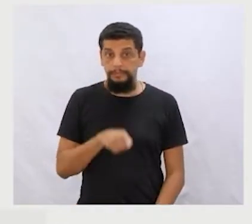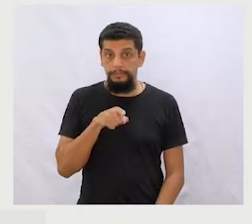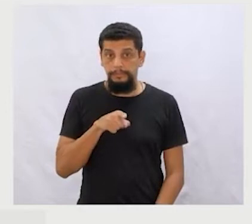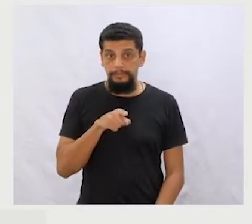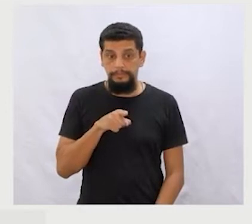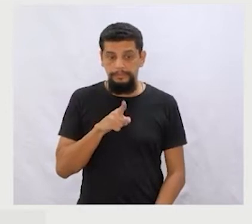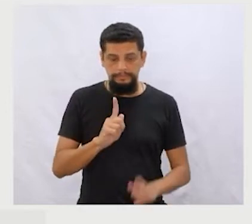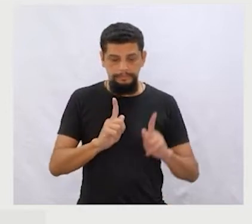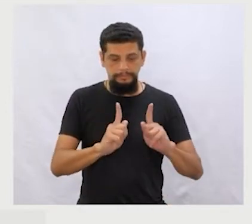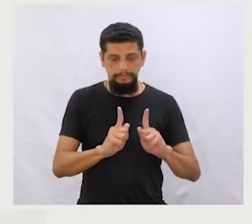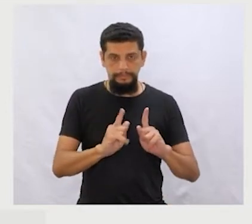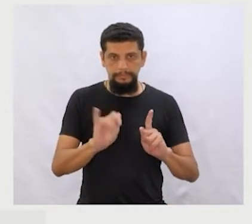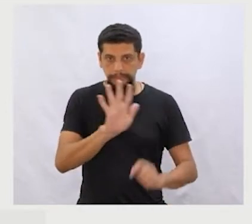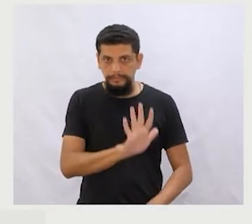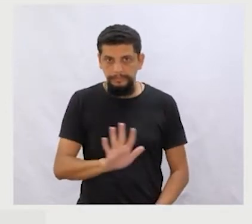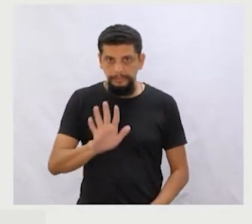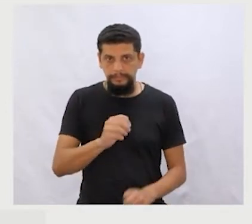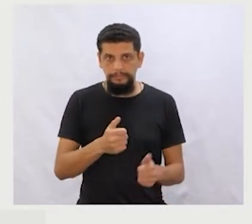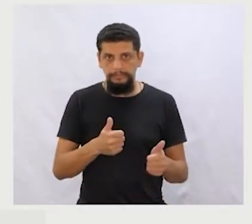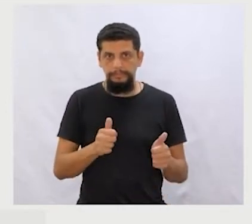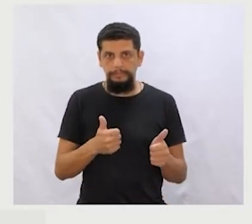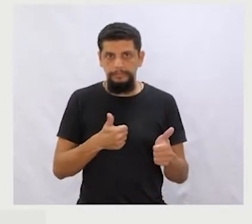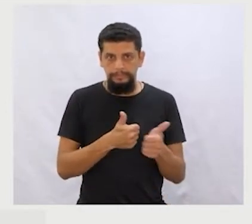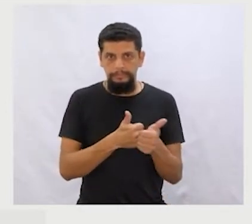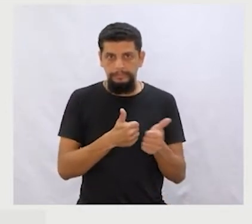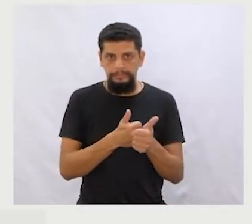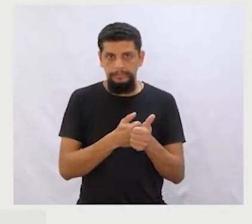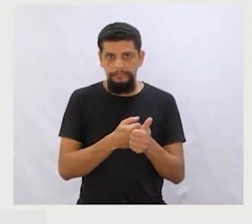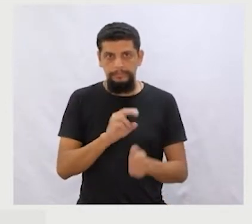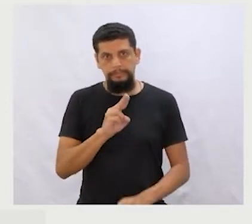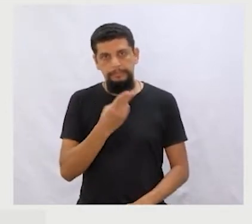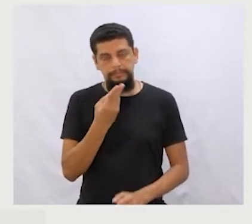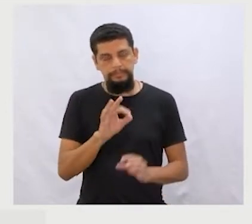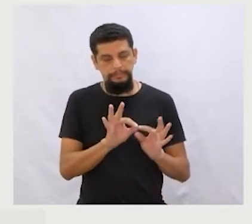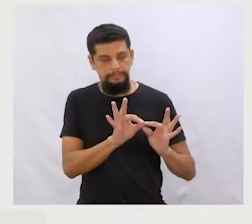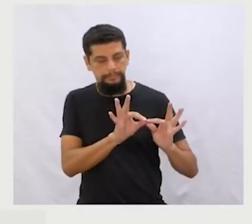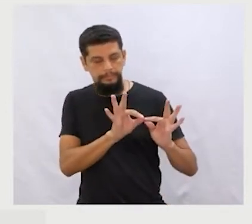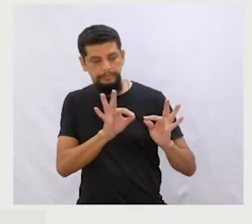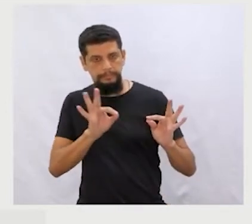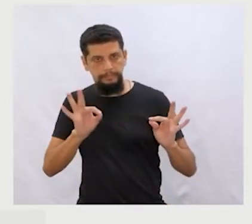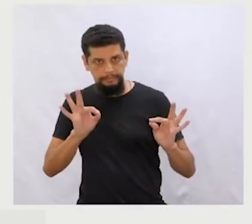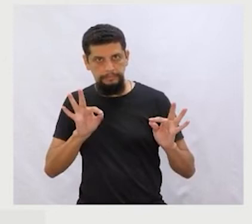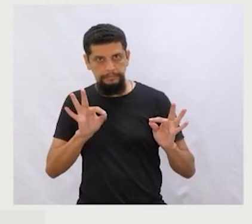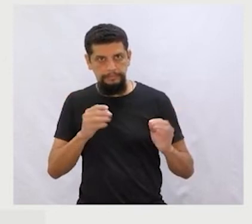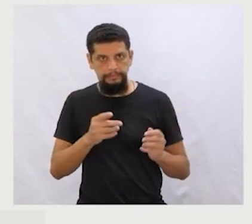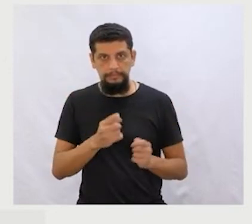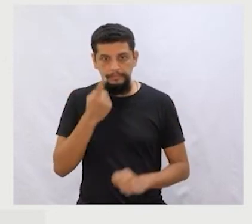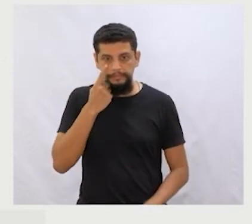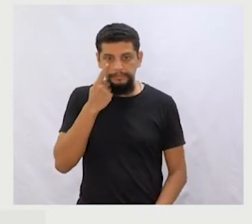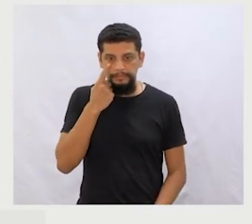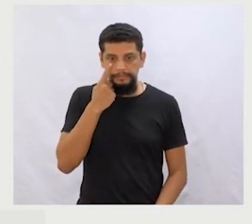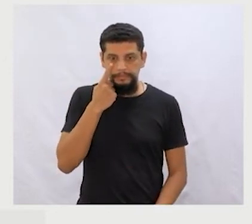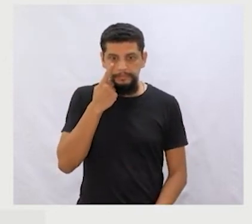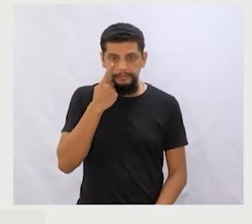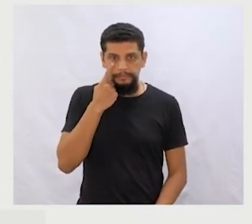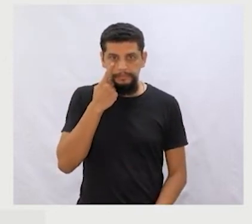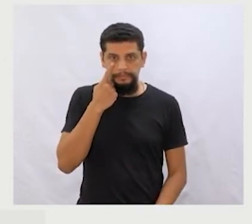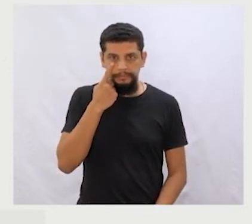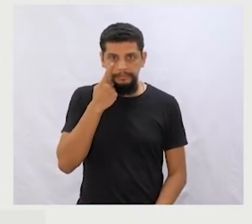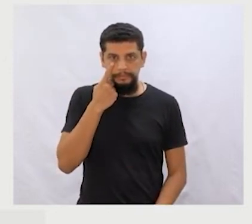nesta imagem que está na tela agora, juntos ou estão separados? Preste atenção que